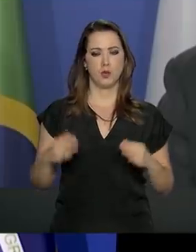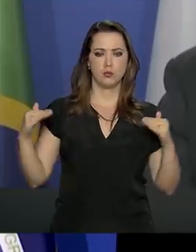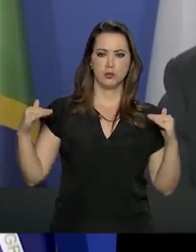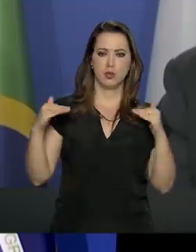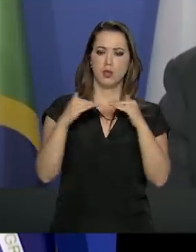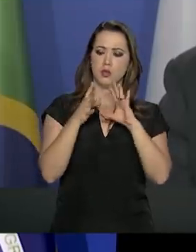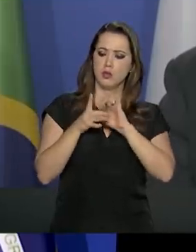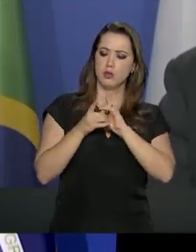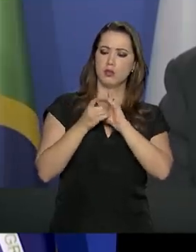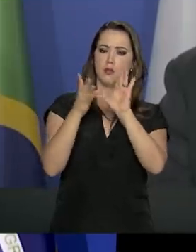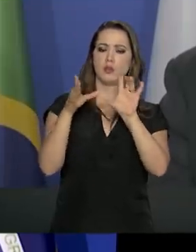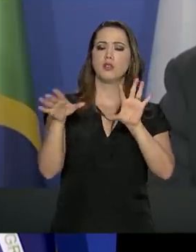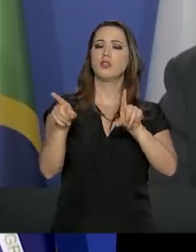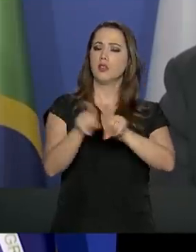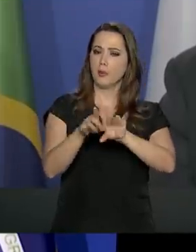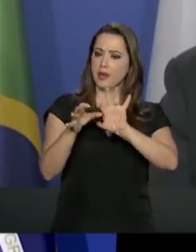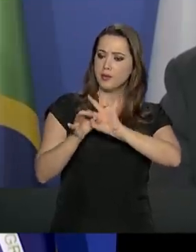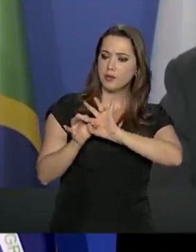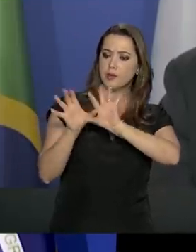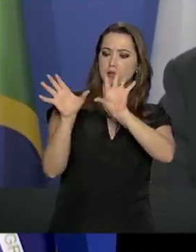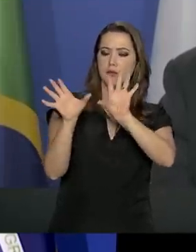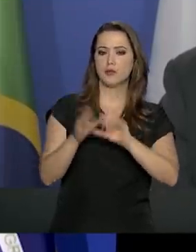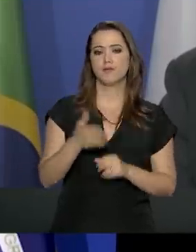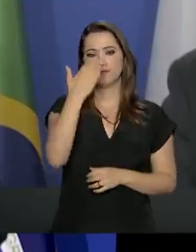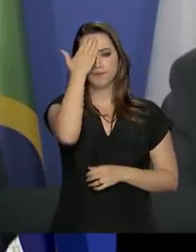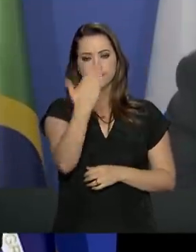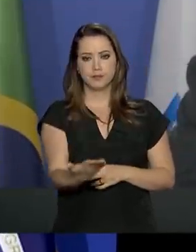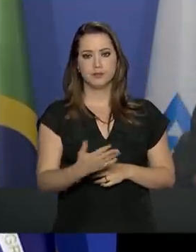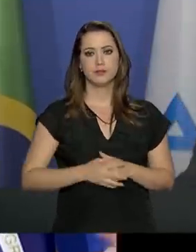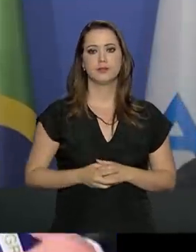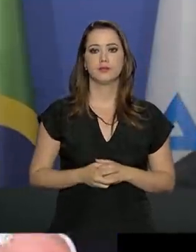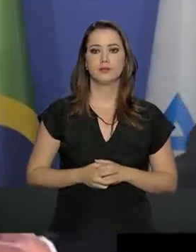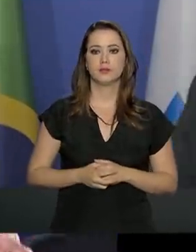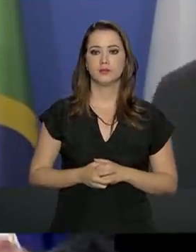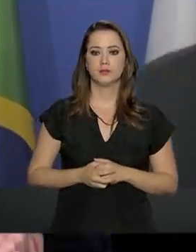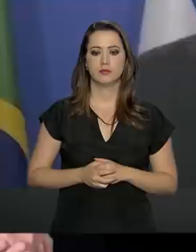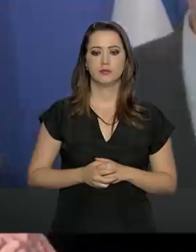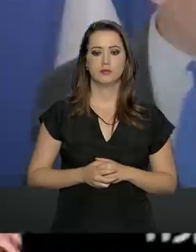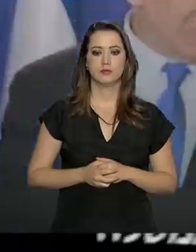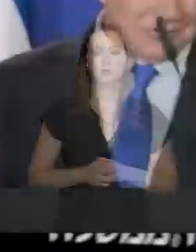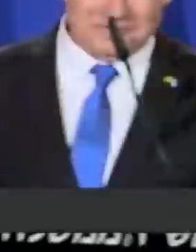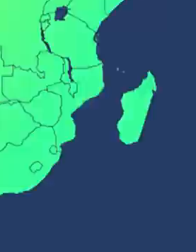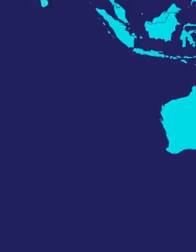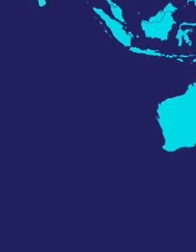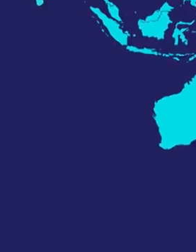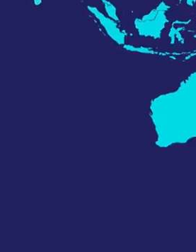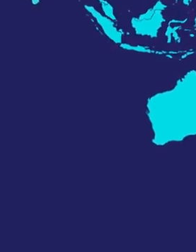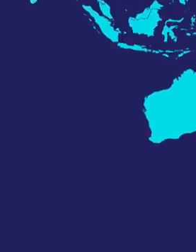democrática fair, e livre. Democratic and free. Muito obrigado. Thank you very much. Thank you.